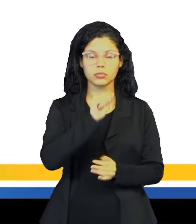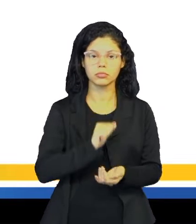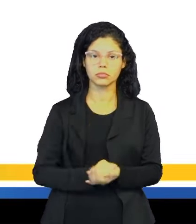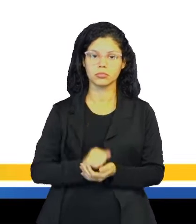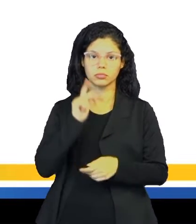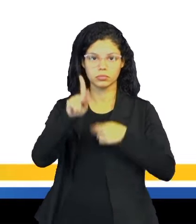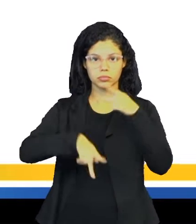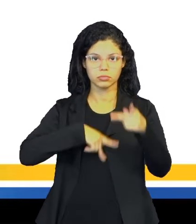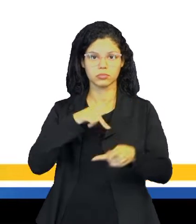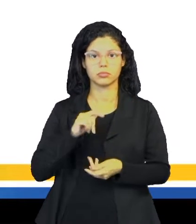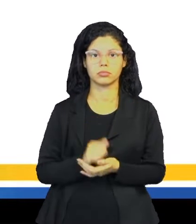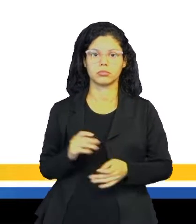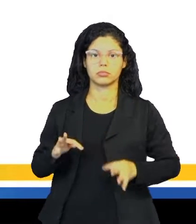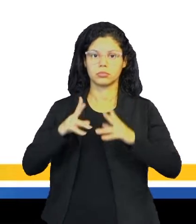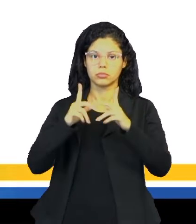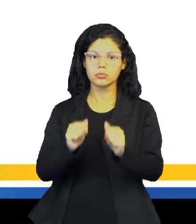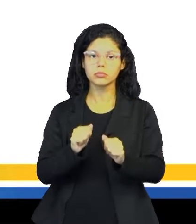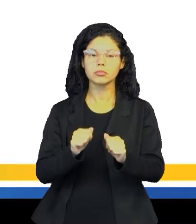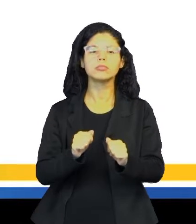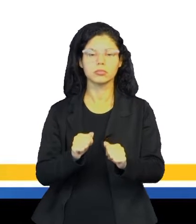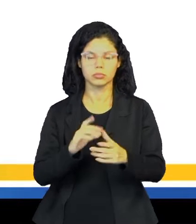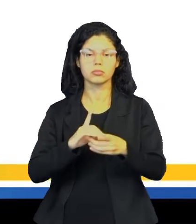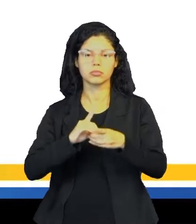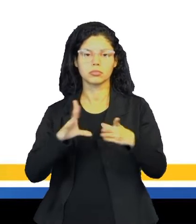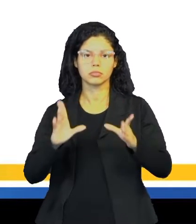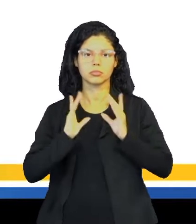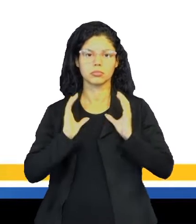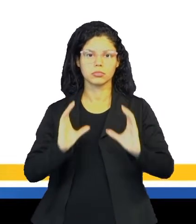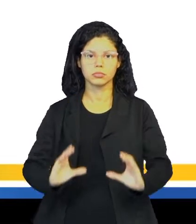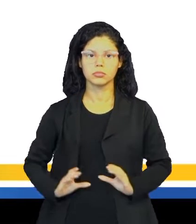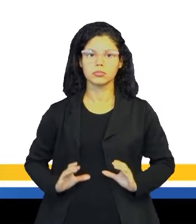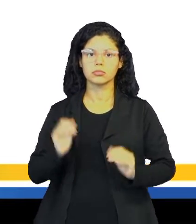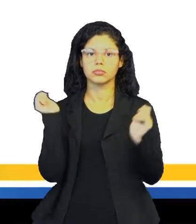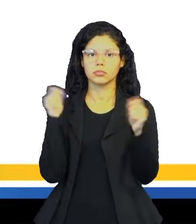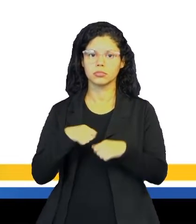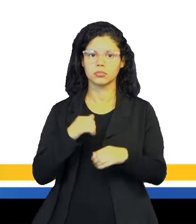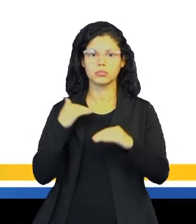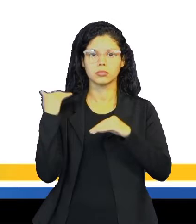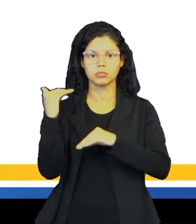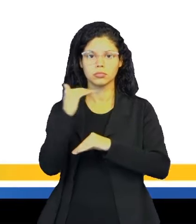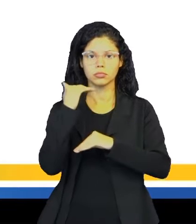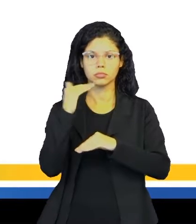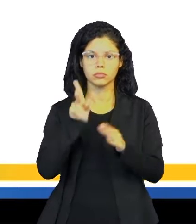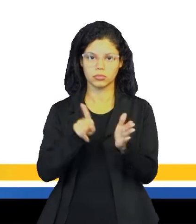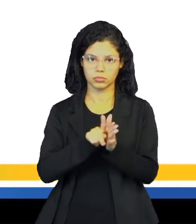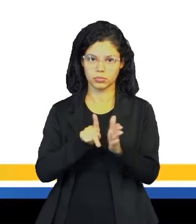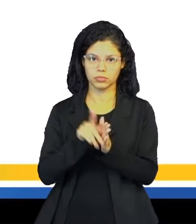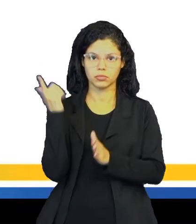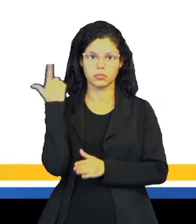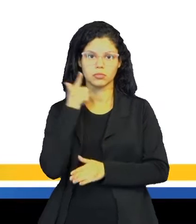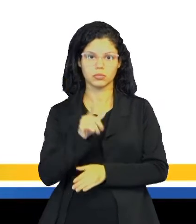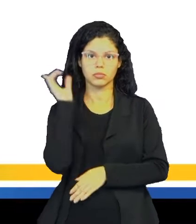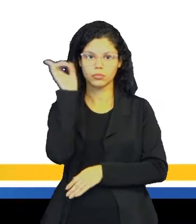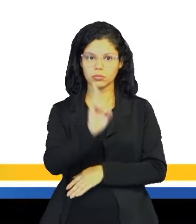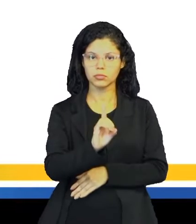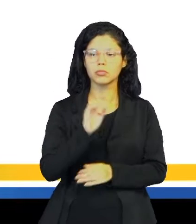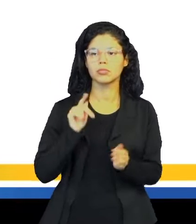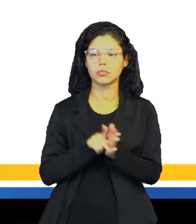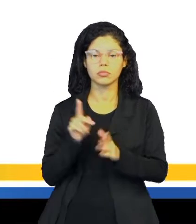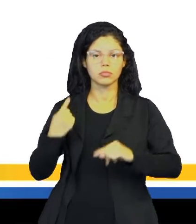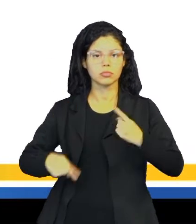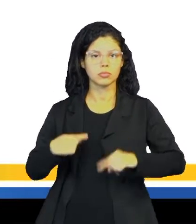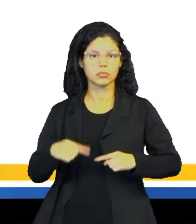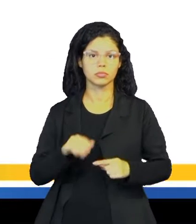vem do povo. Em um governo democrático, todos os cidadãos possuem o mesmo estatuto e têm garantido o direito à